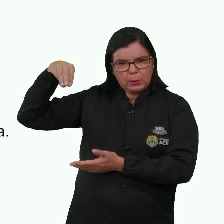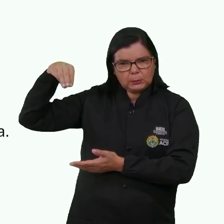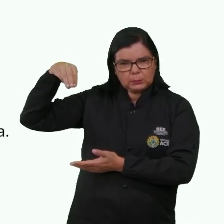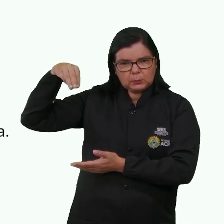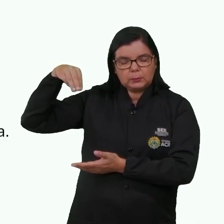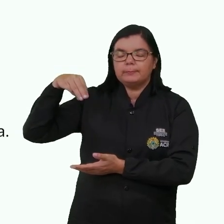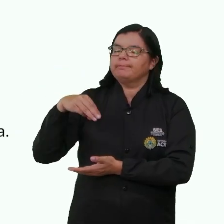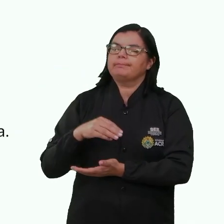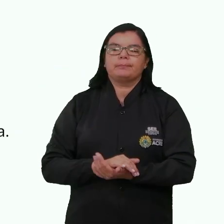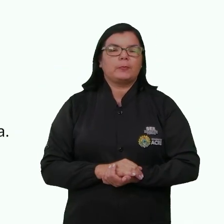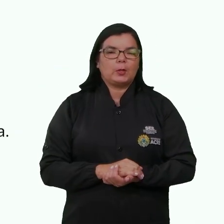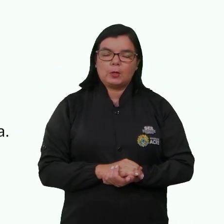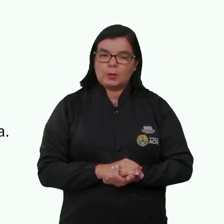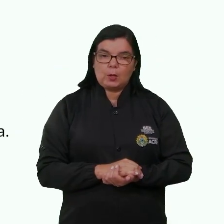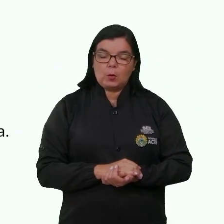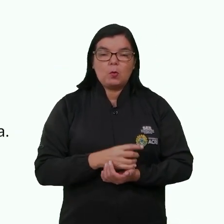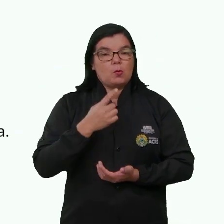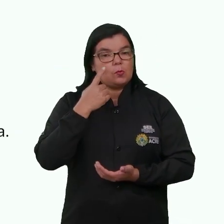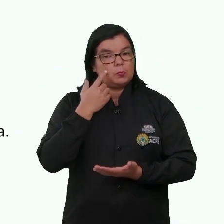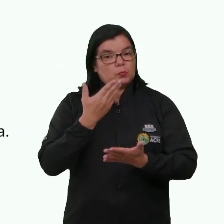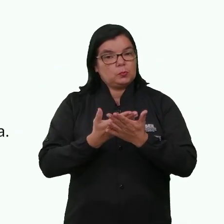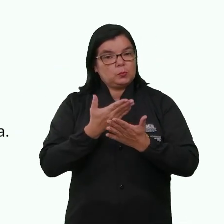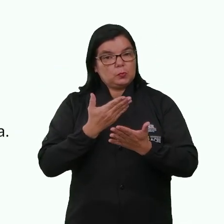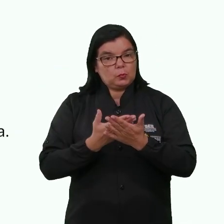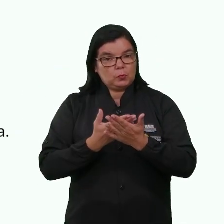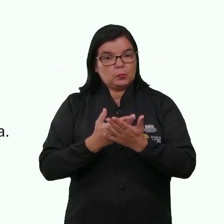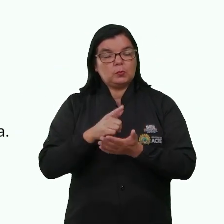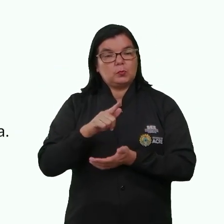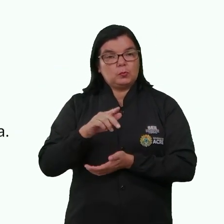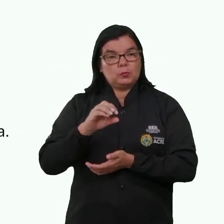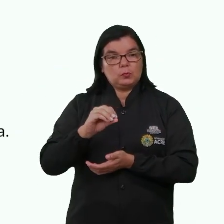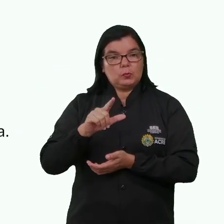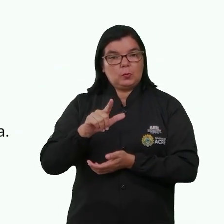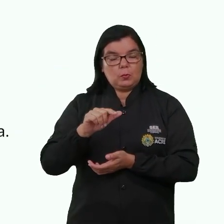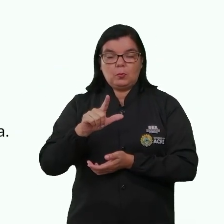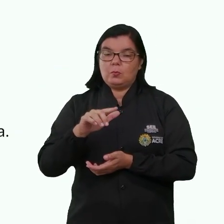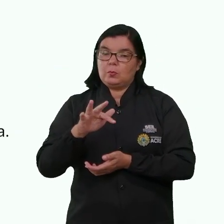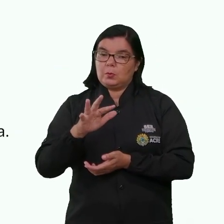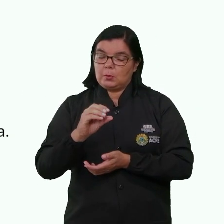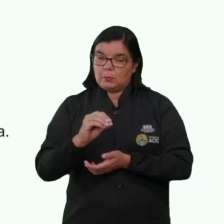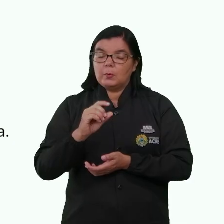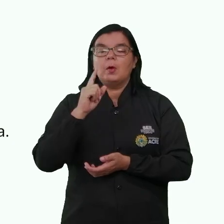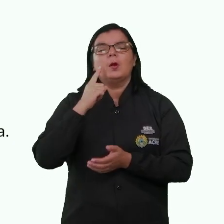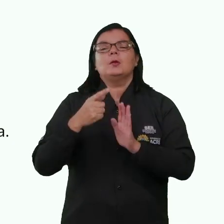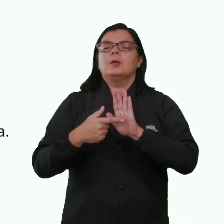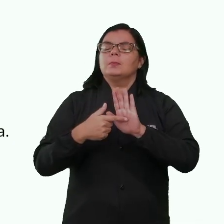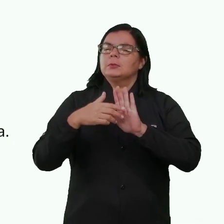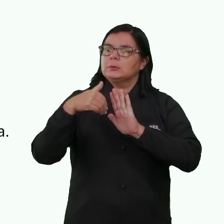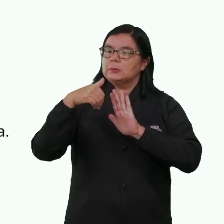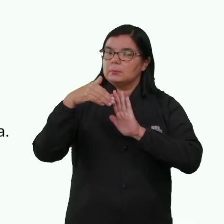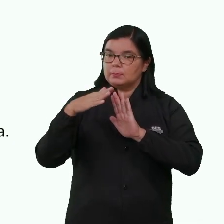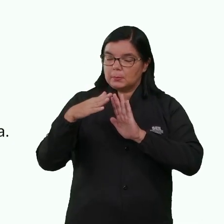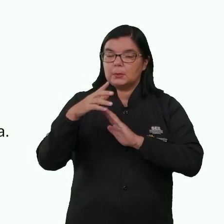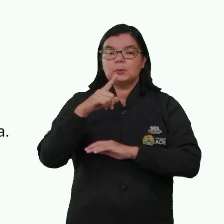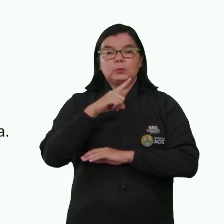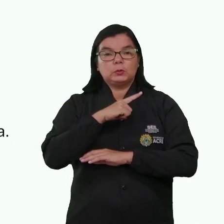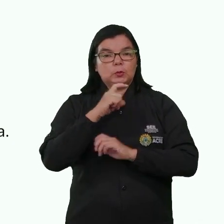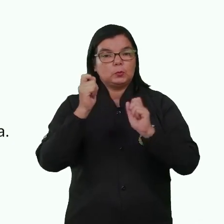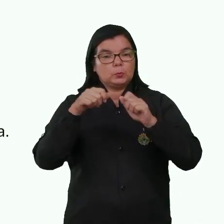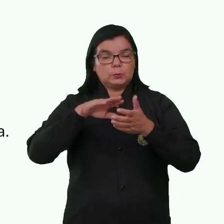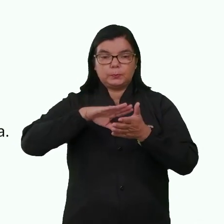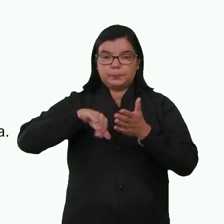Amazônia? Não. Segundo a gente estudou, os geoglifos, eles representam muito mais, tá?